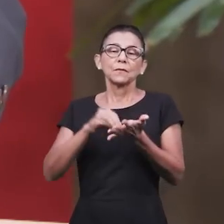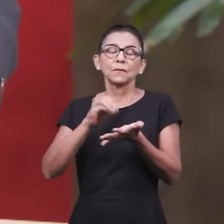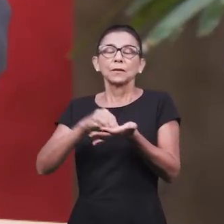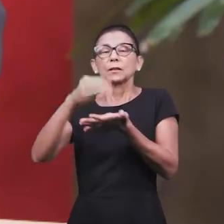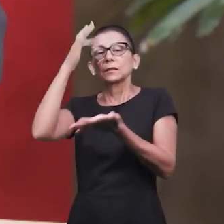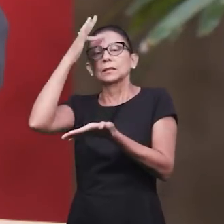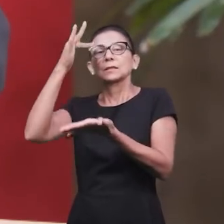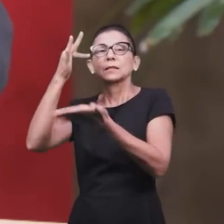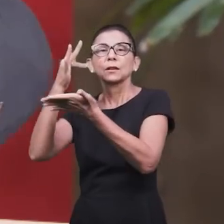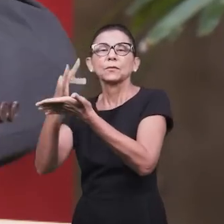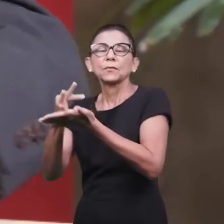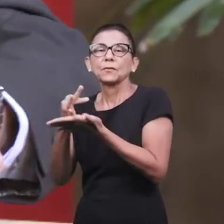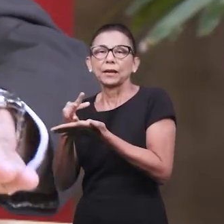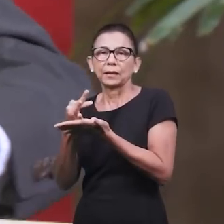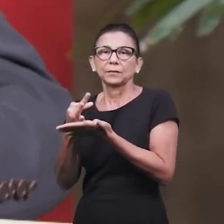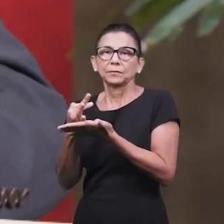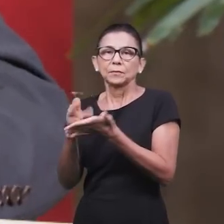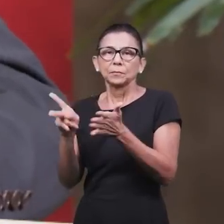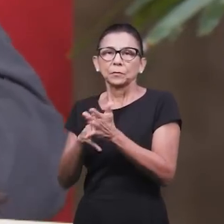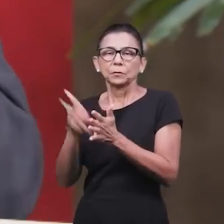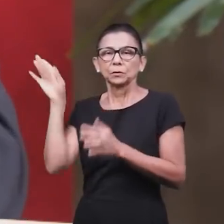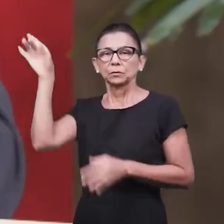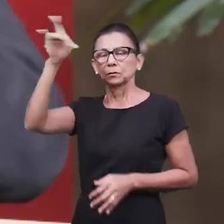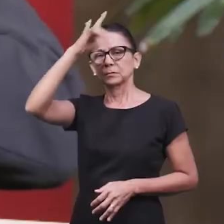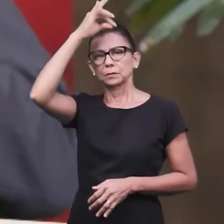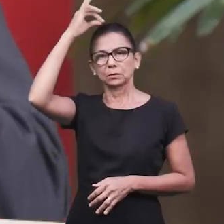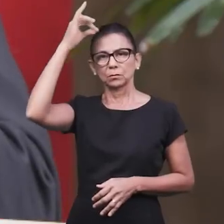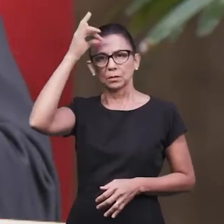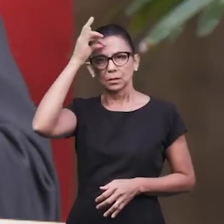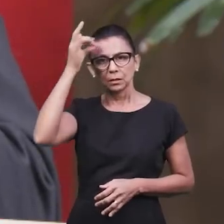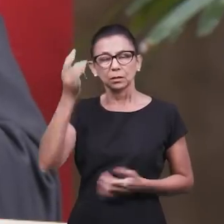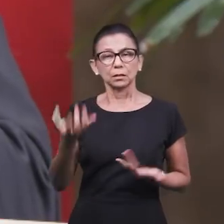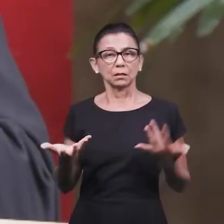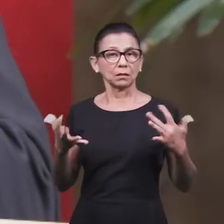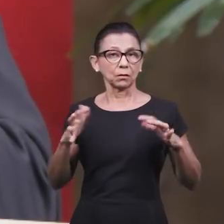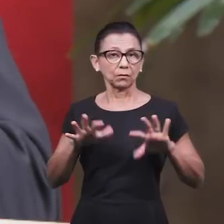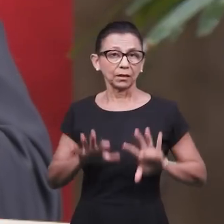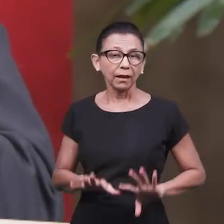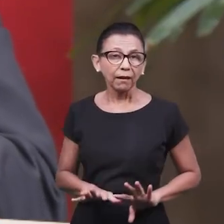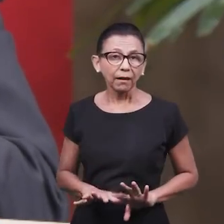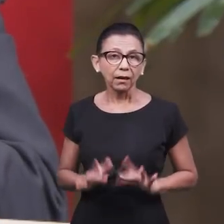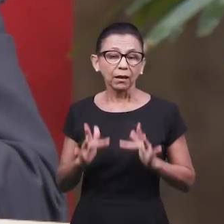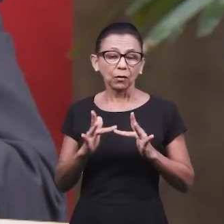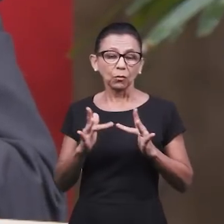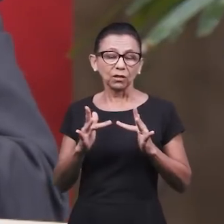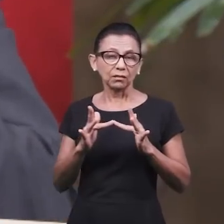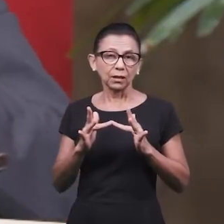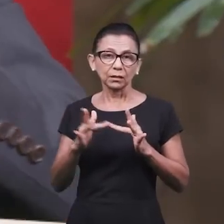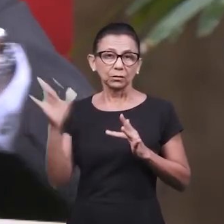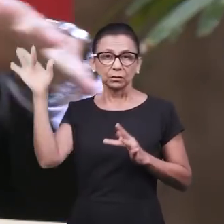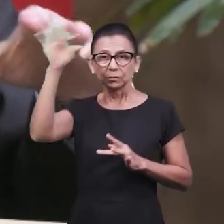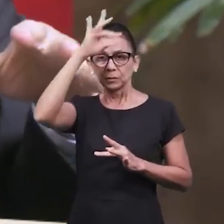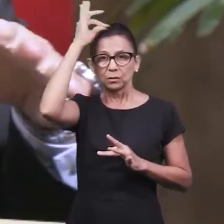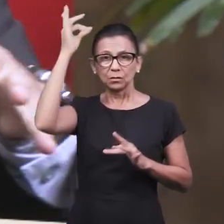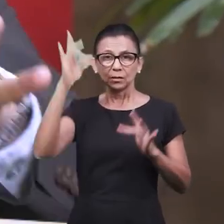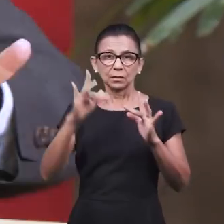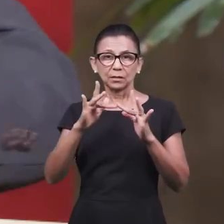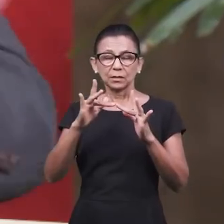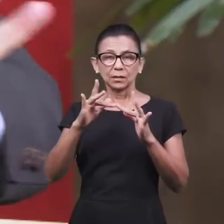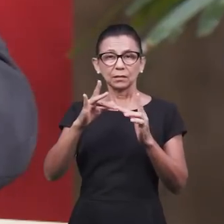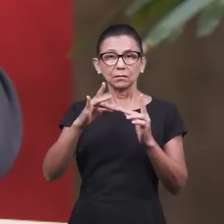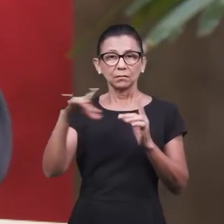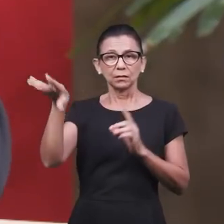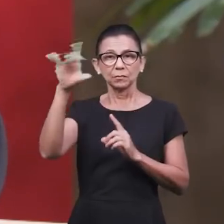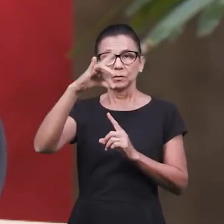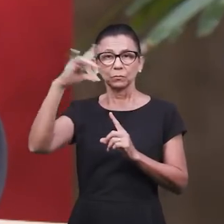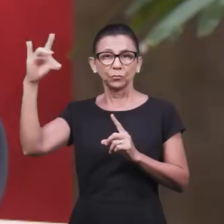aqui, porque essa fé aqui é uma operação do Espírito Santo. Você deixou de ter o contato com o Espírito Santo, quer dizer, você se afastou do Espírito Santo, essa